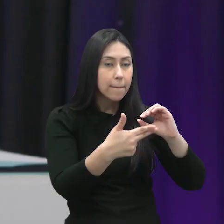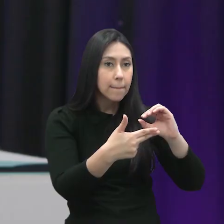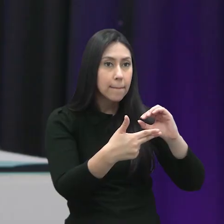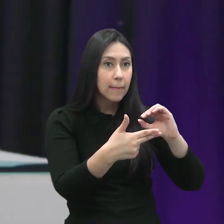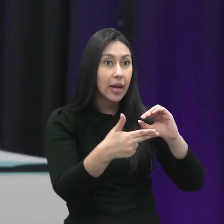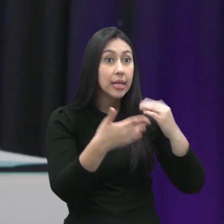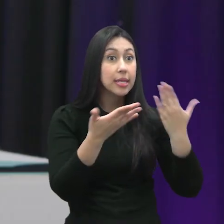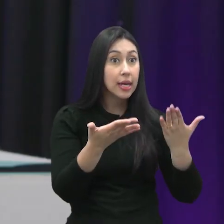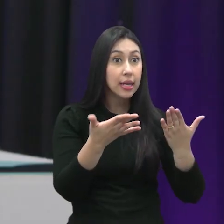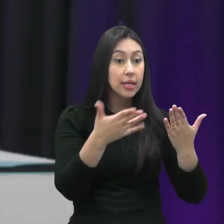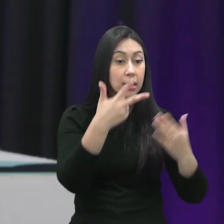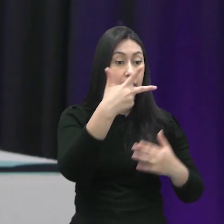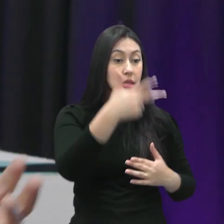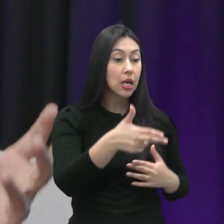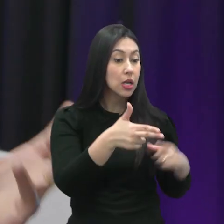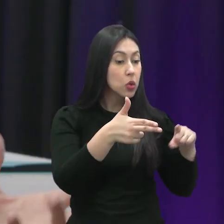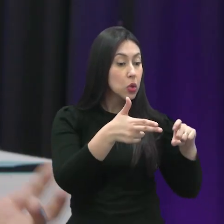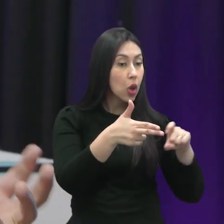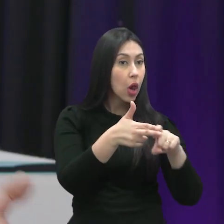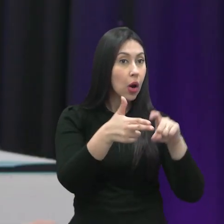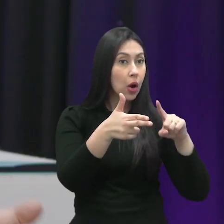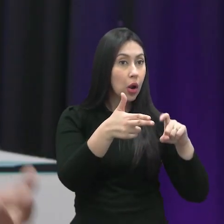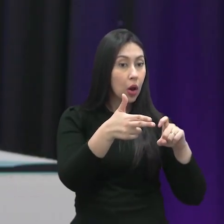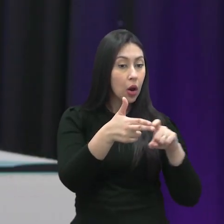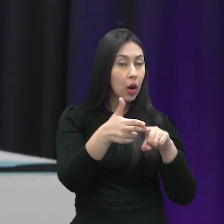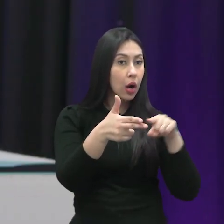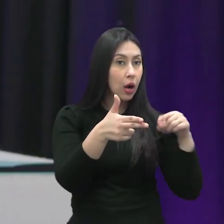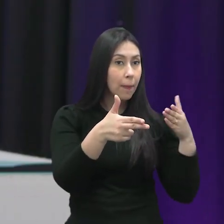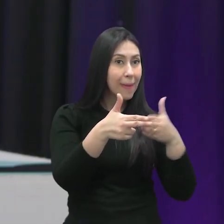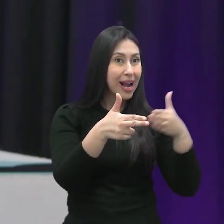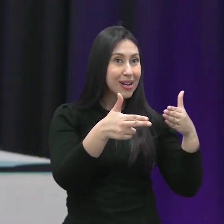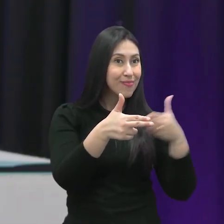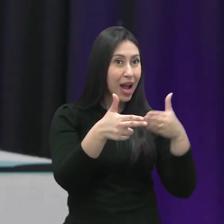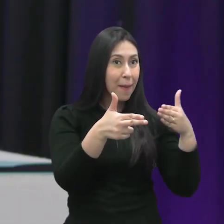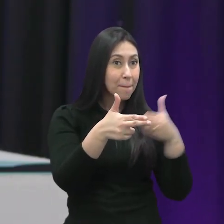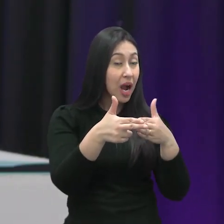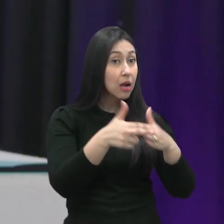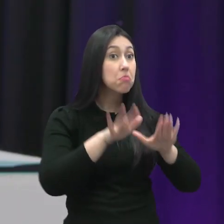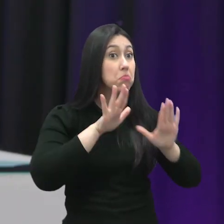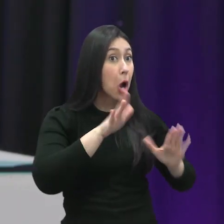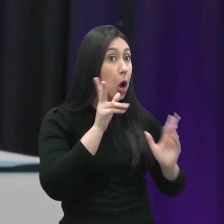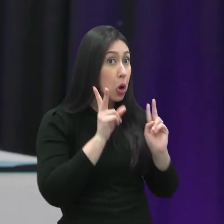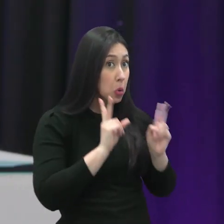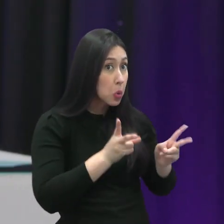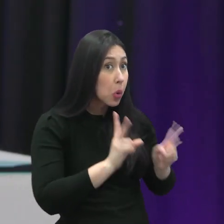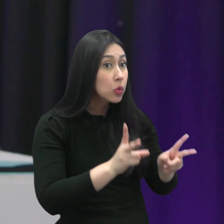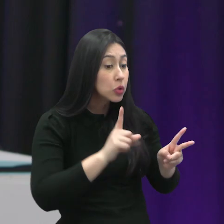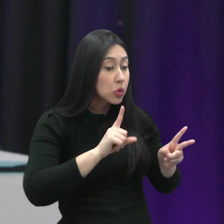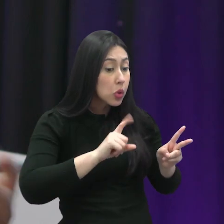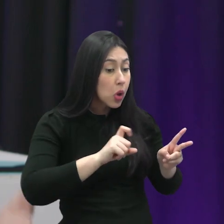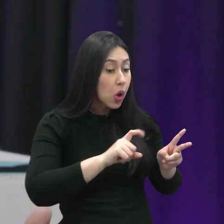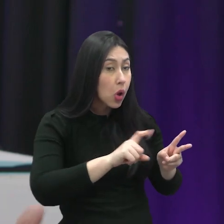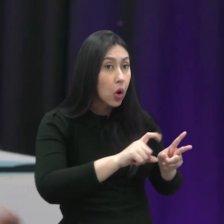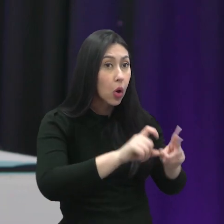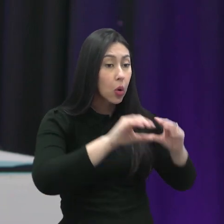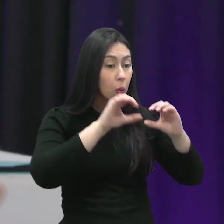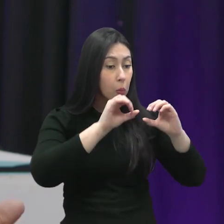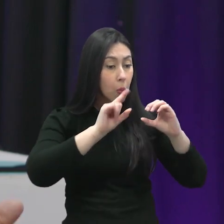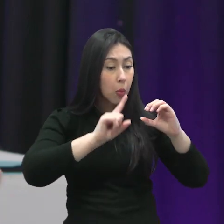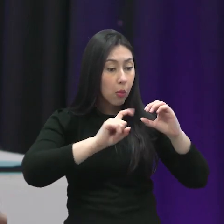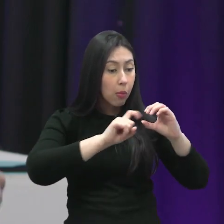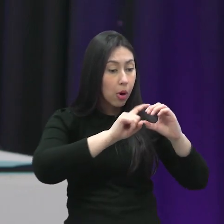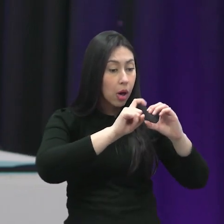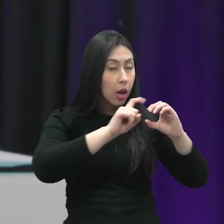justamente o fluxo desse espermatozoide. O espermatozoide ele continua sendo produzido no testículo, ele fica armazenado em uma